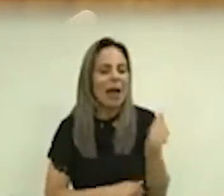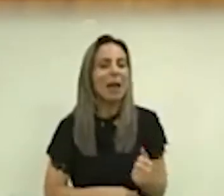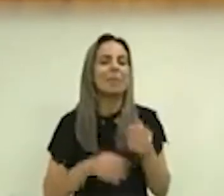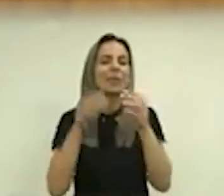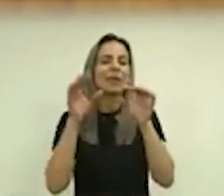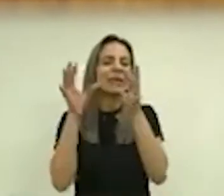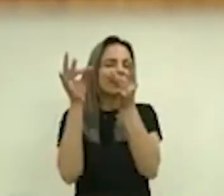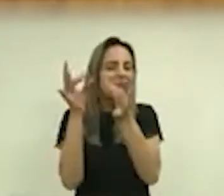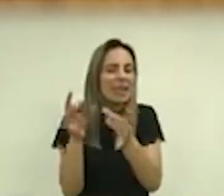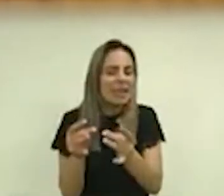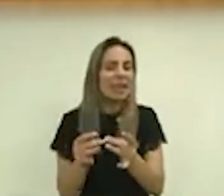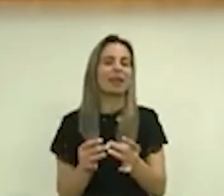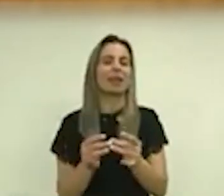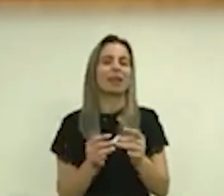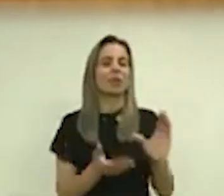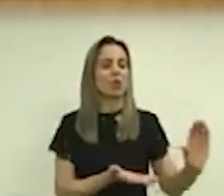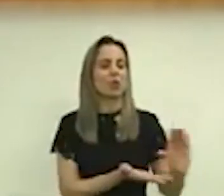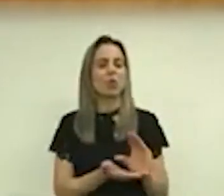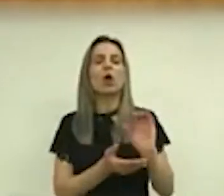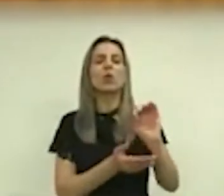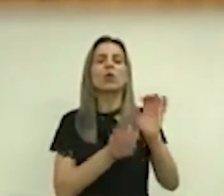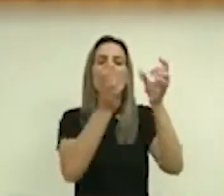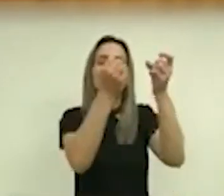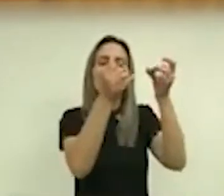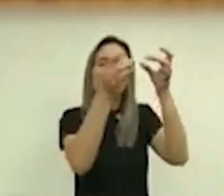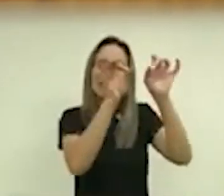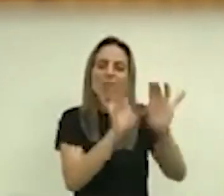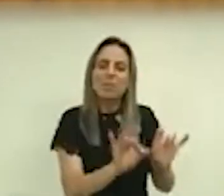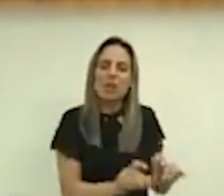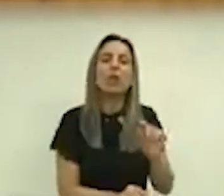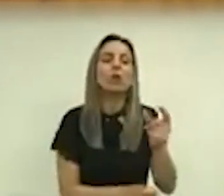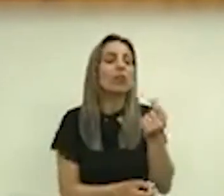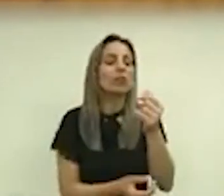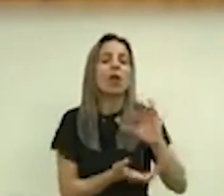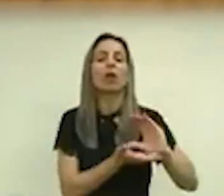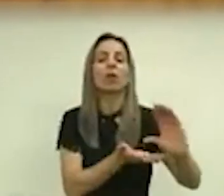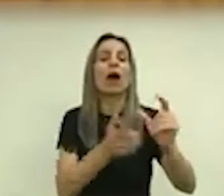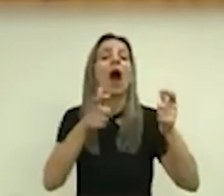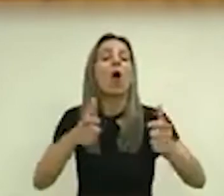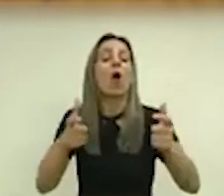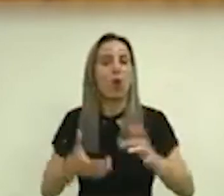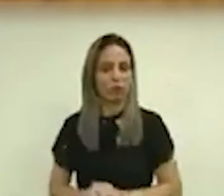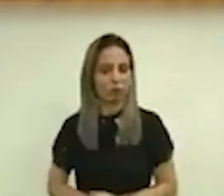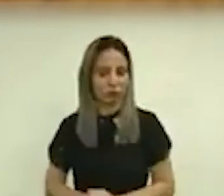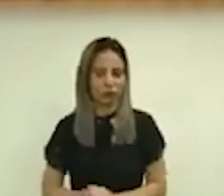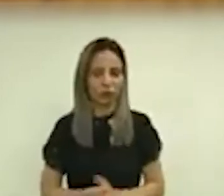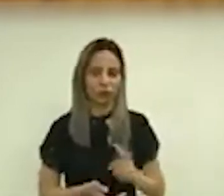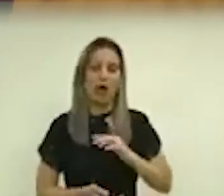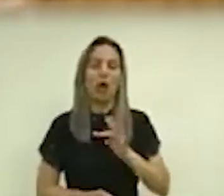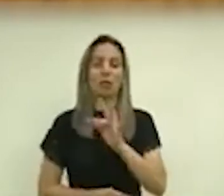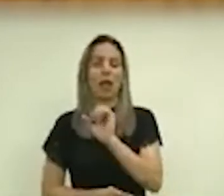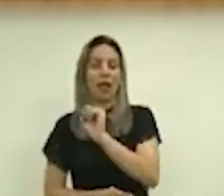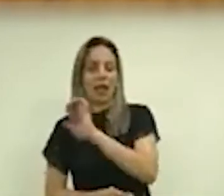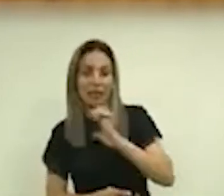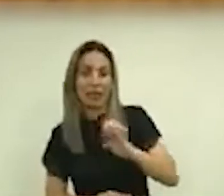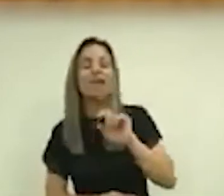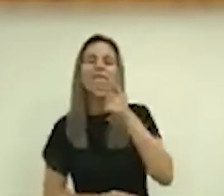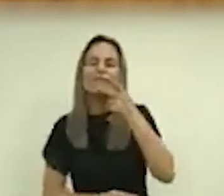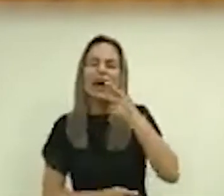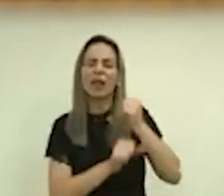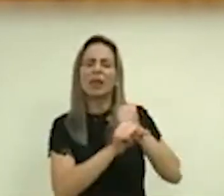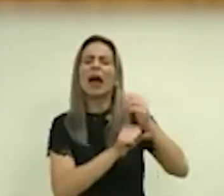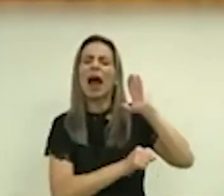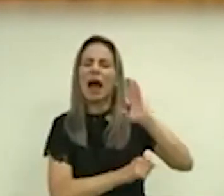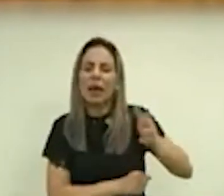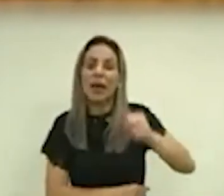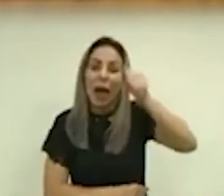créditos especiais, precisa vir aqui exemplificado o que vai fazer com o dinheiro. O Tribunal de Contas já vem falando há anos que a